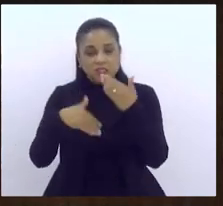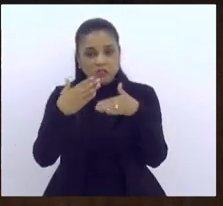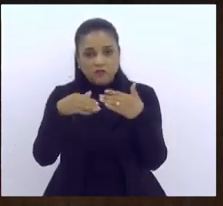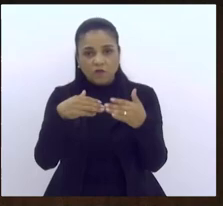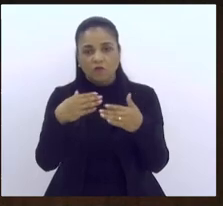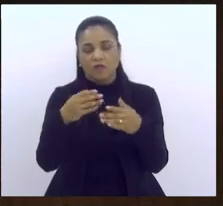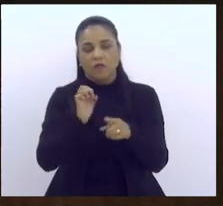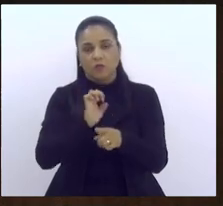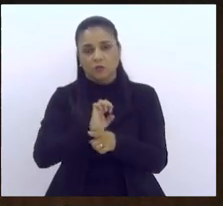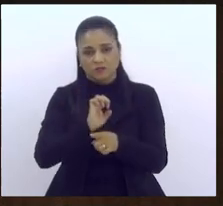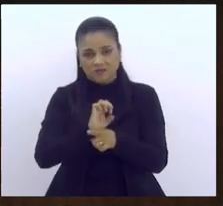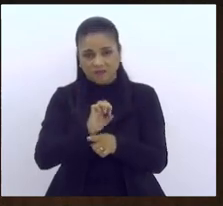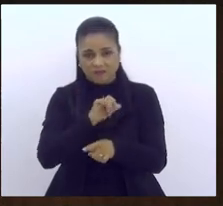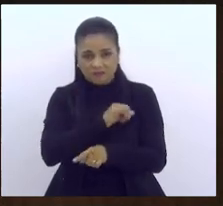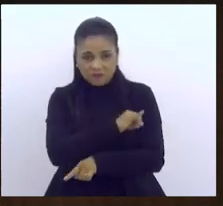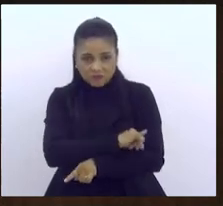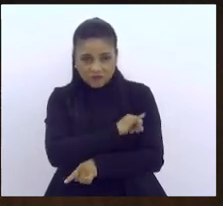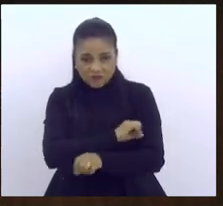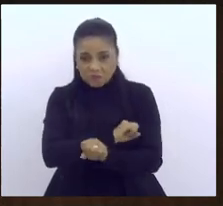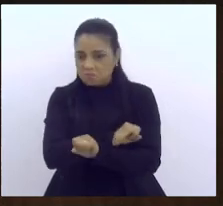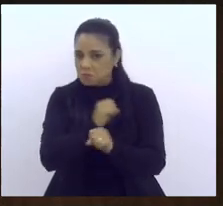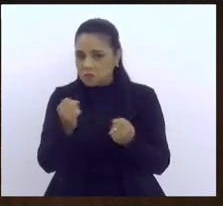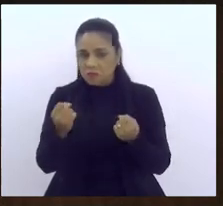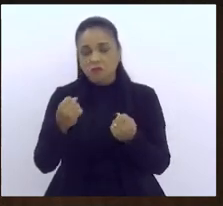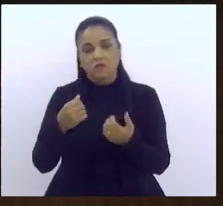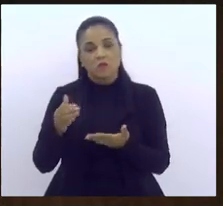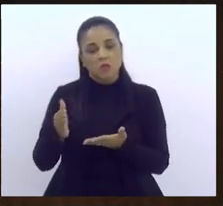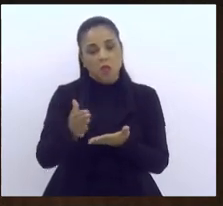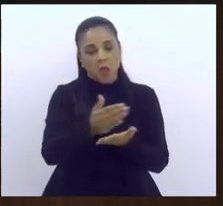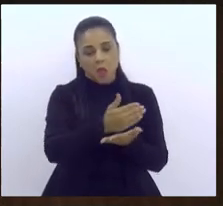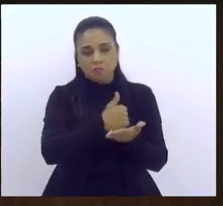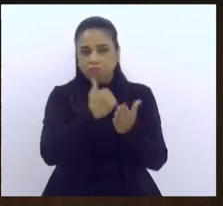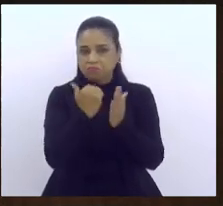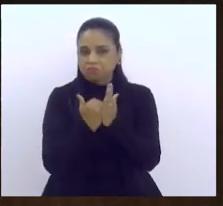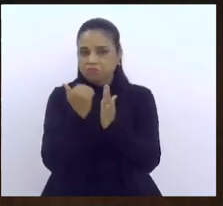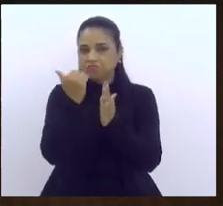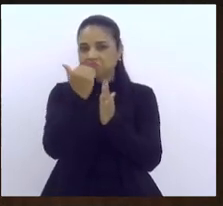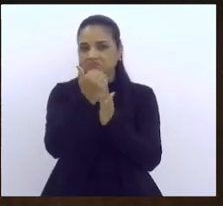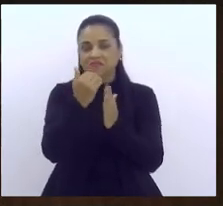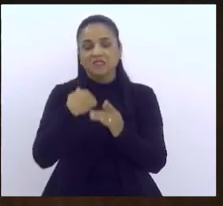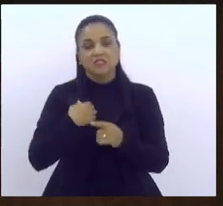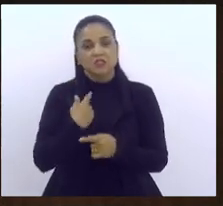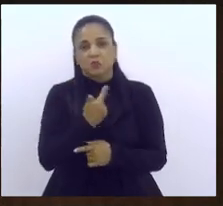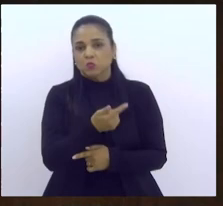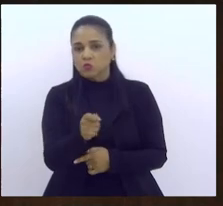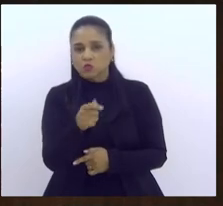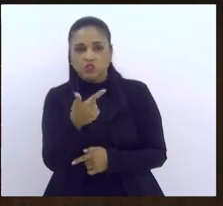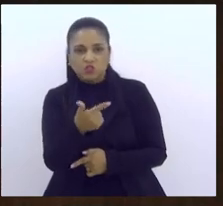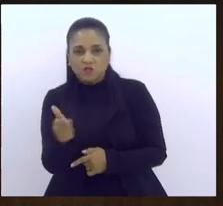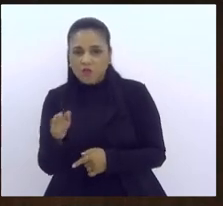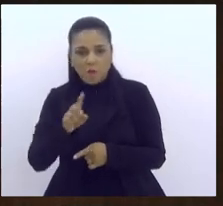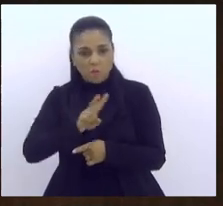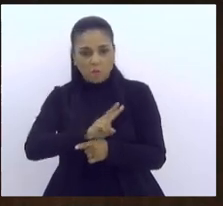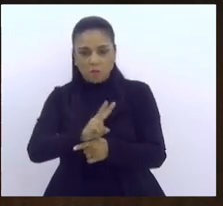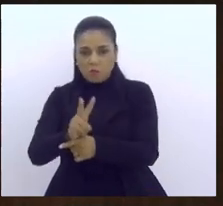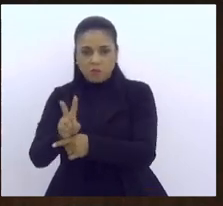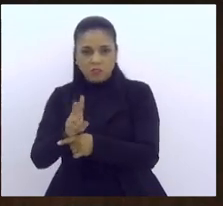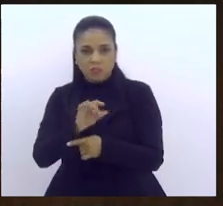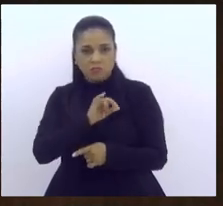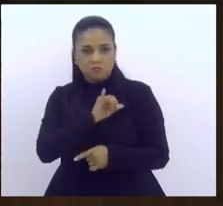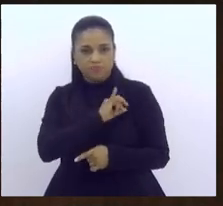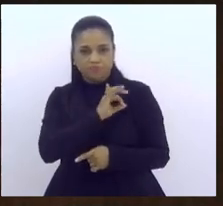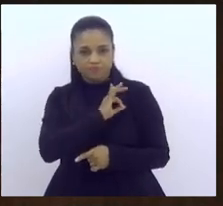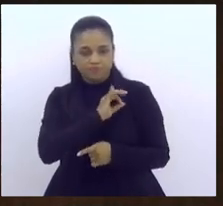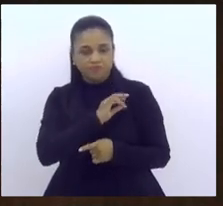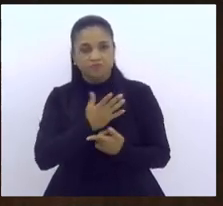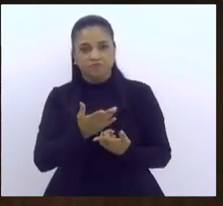é impossível aumentar a arrecadação sem polícia ostensiva, e não vai nenhuma crítica pessoal